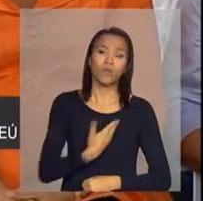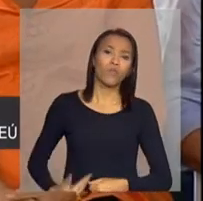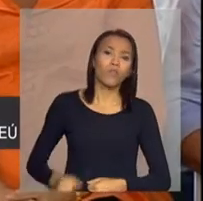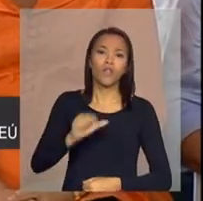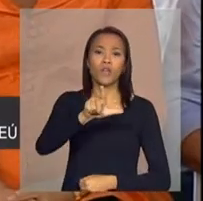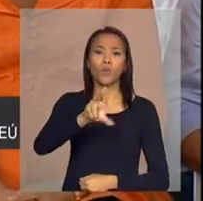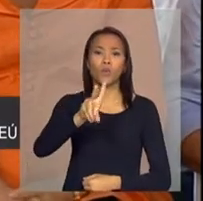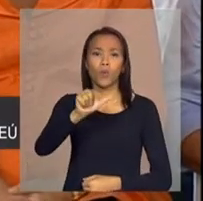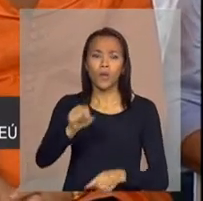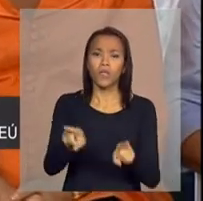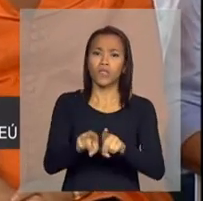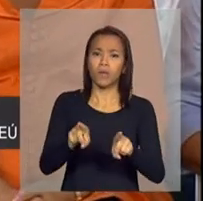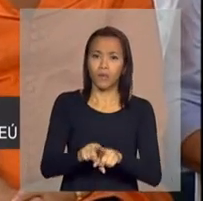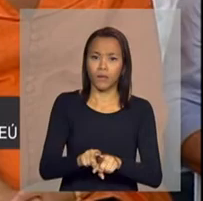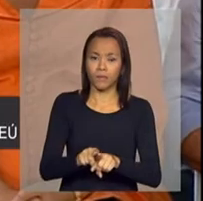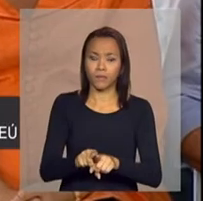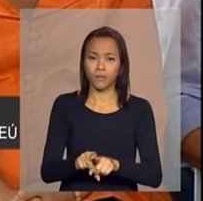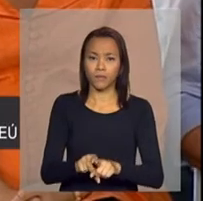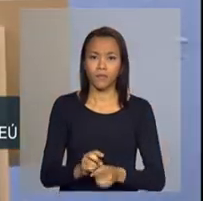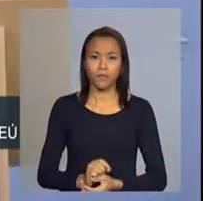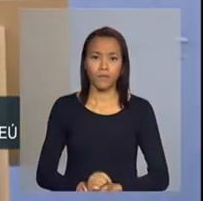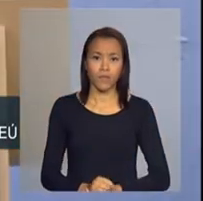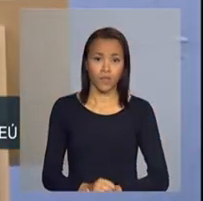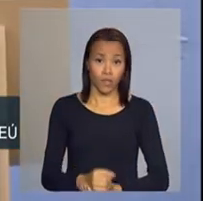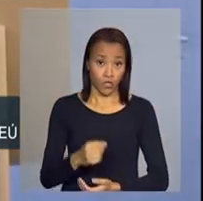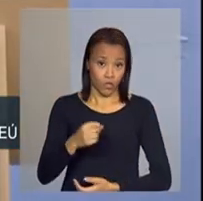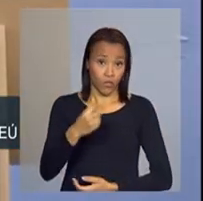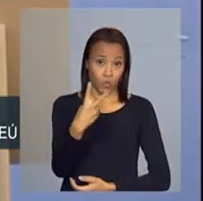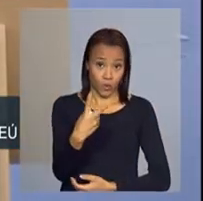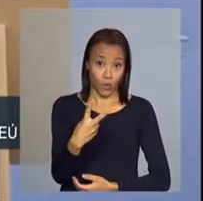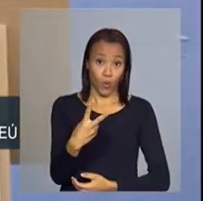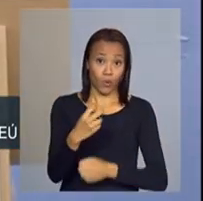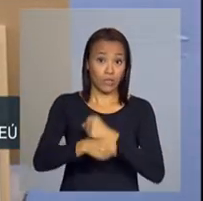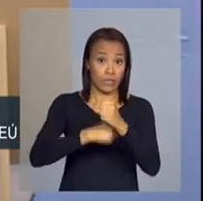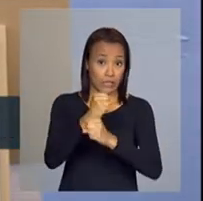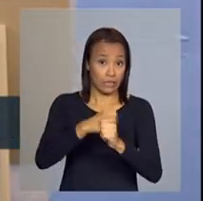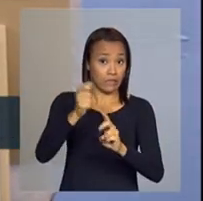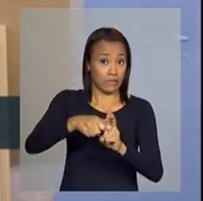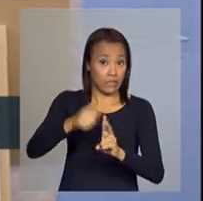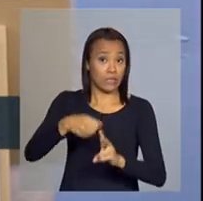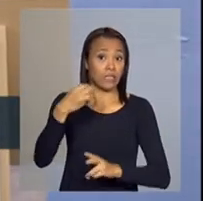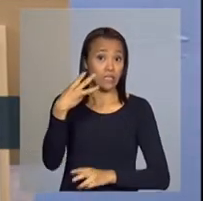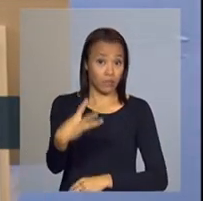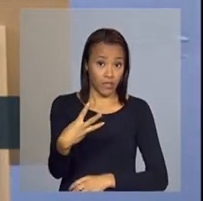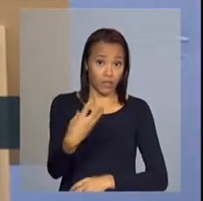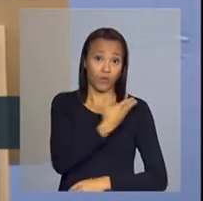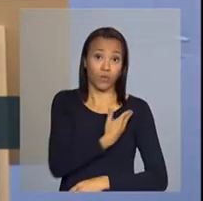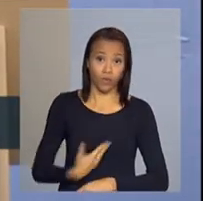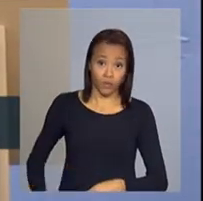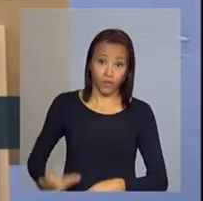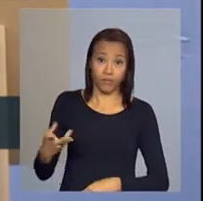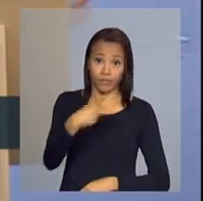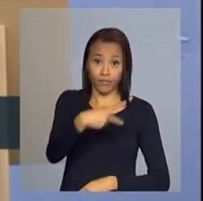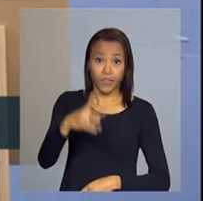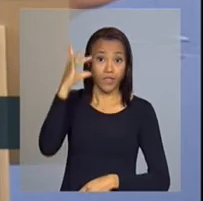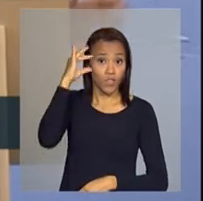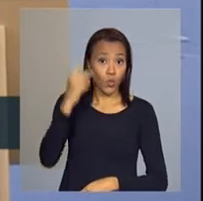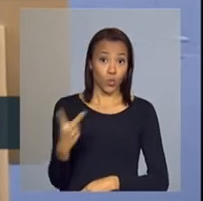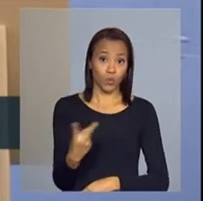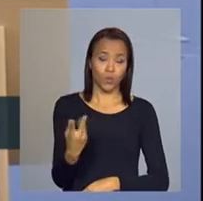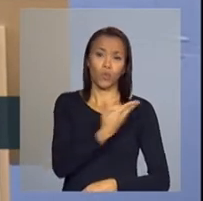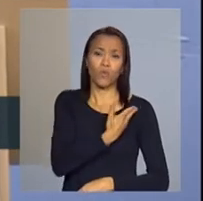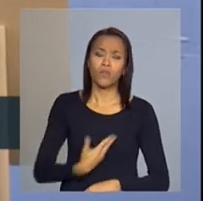os 2 anos e quase 3 meses de governo da presidenta Dilma, o governo federal e o